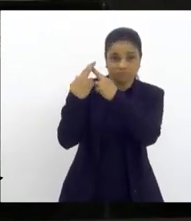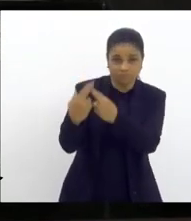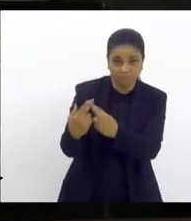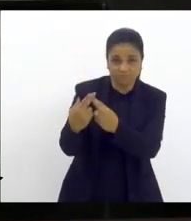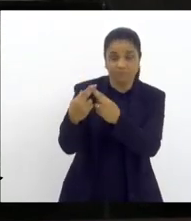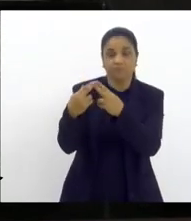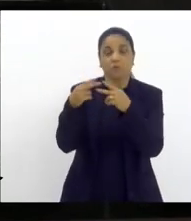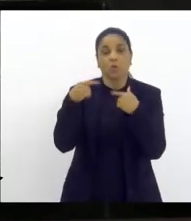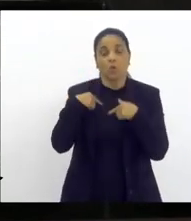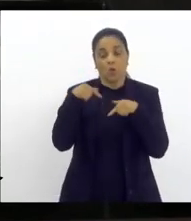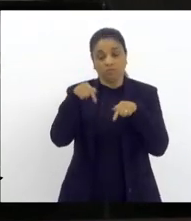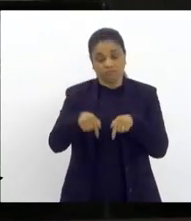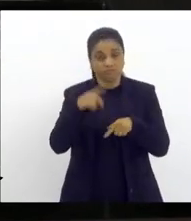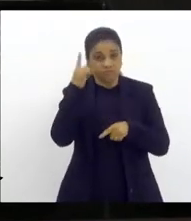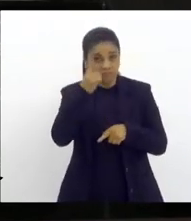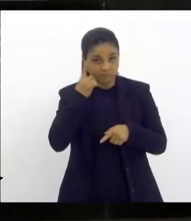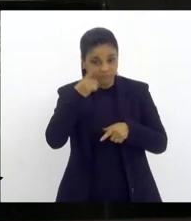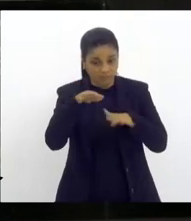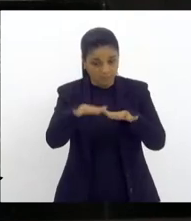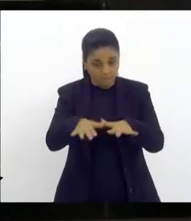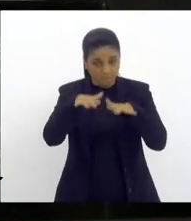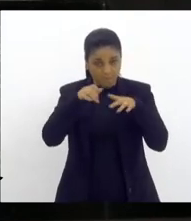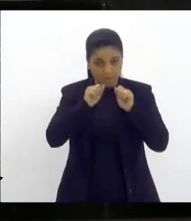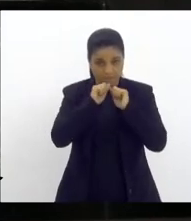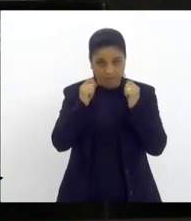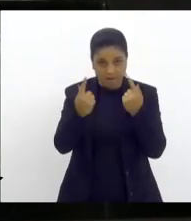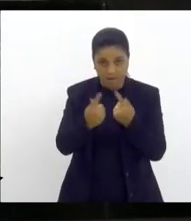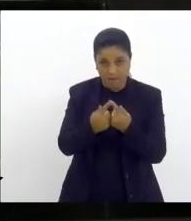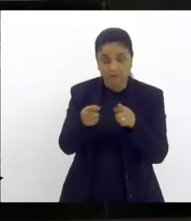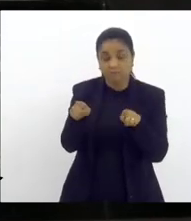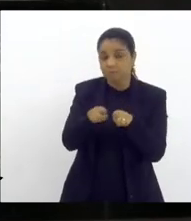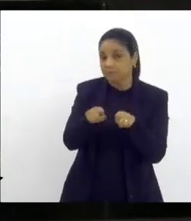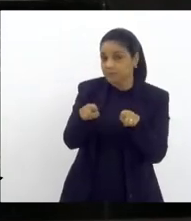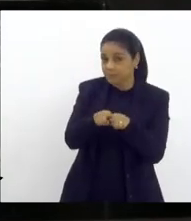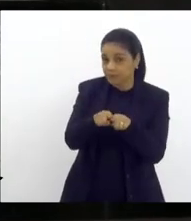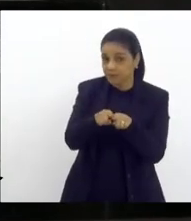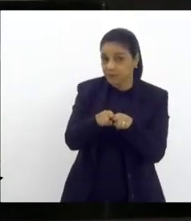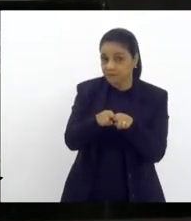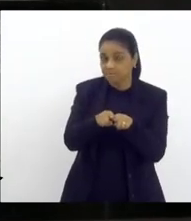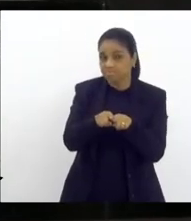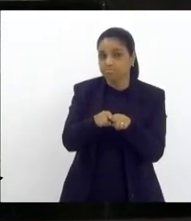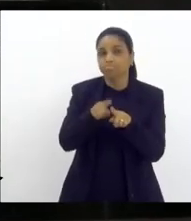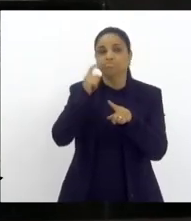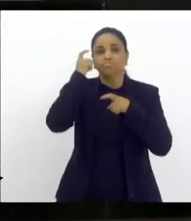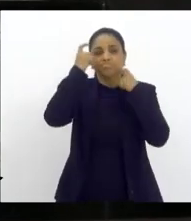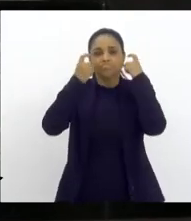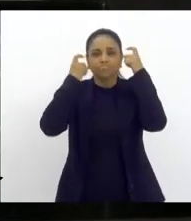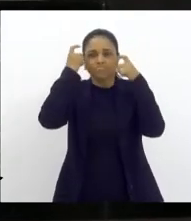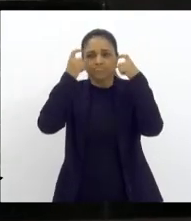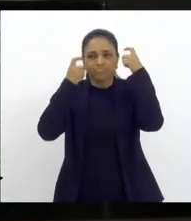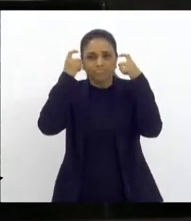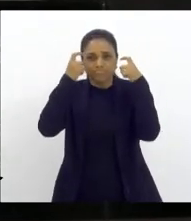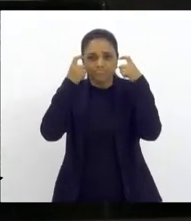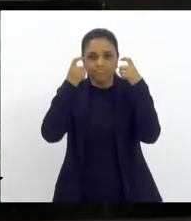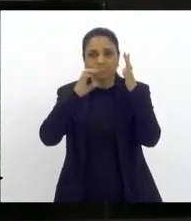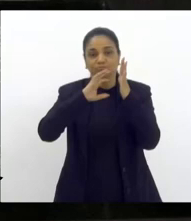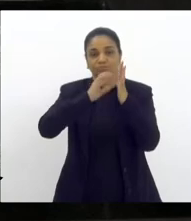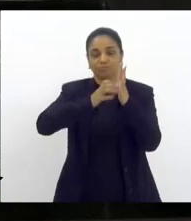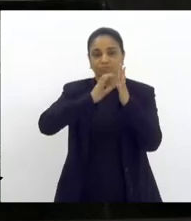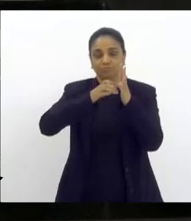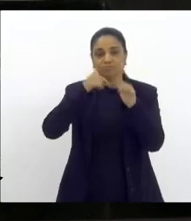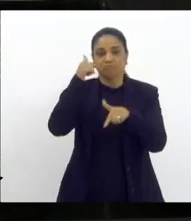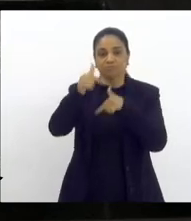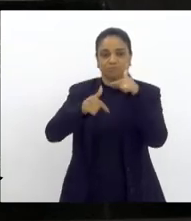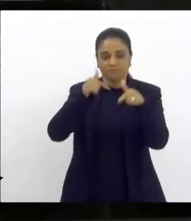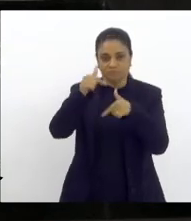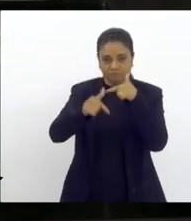parlamentares aqui da alerj Mas também como uma grande preocupação do partido dos trabalhadores